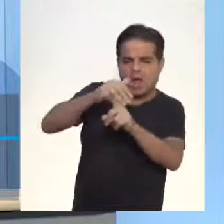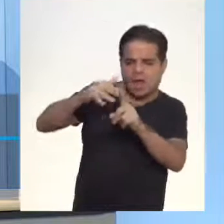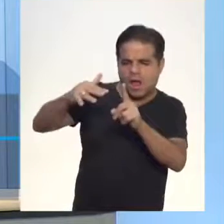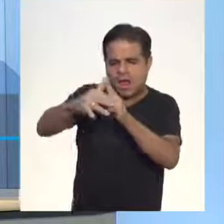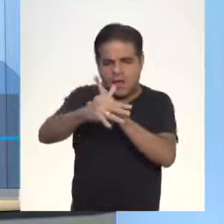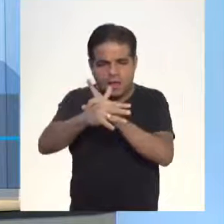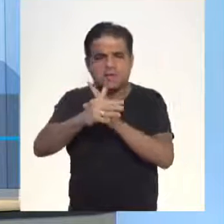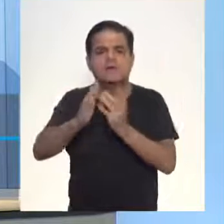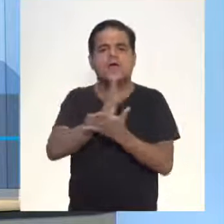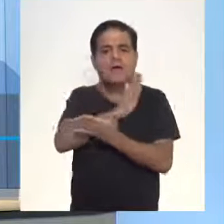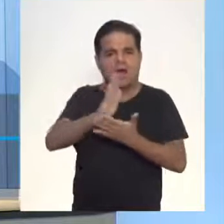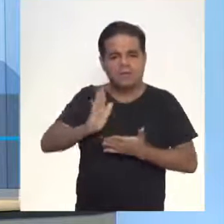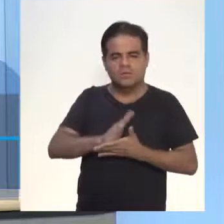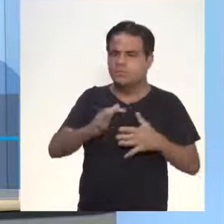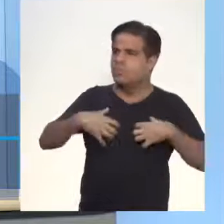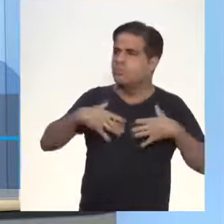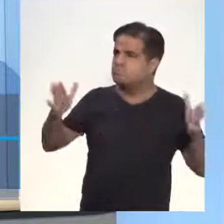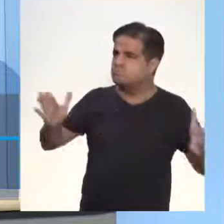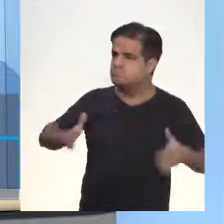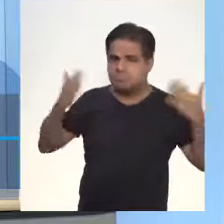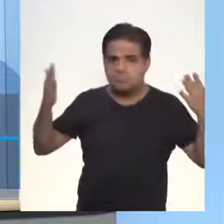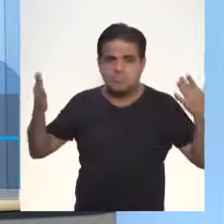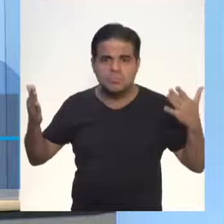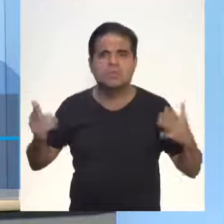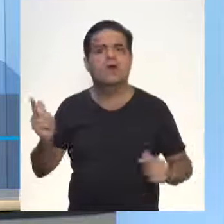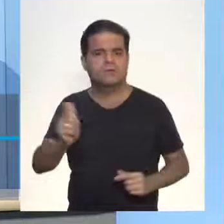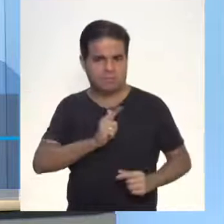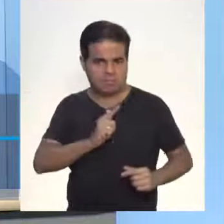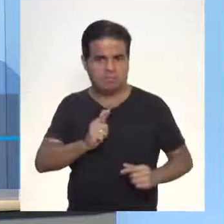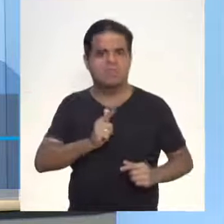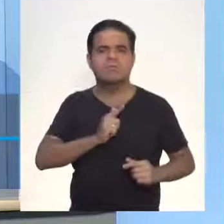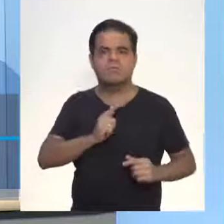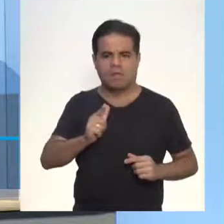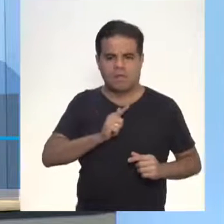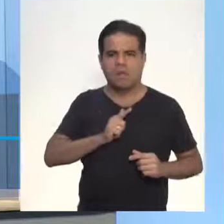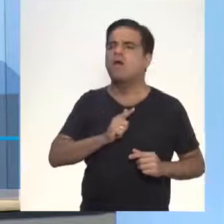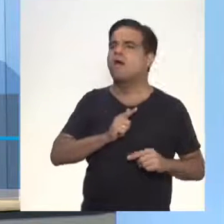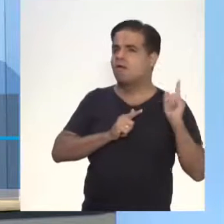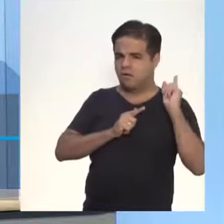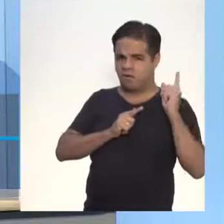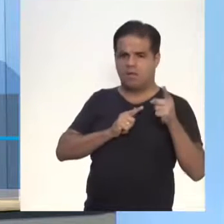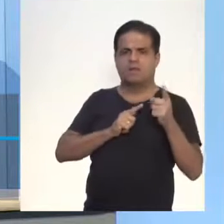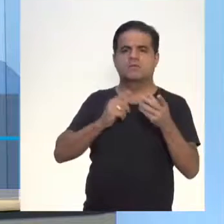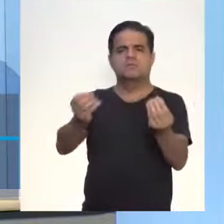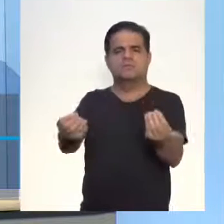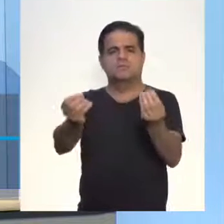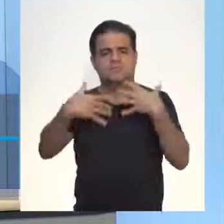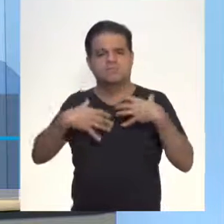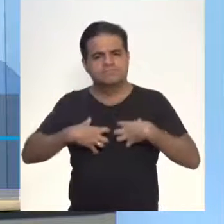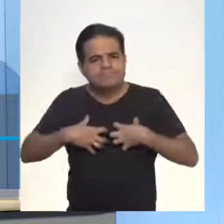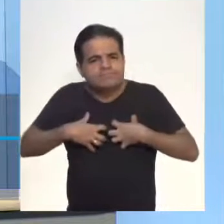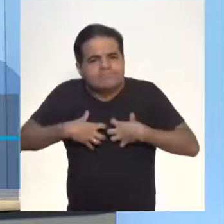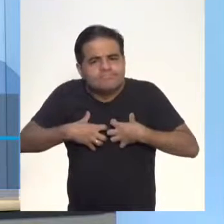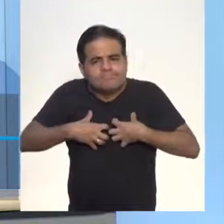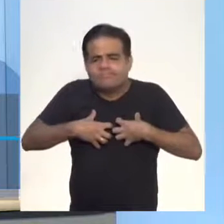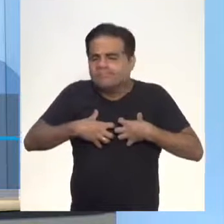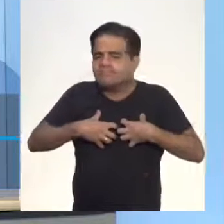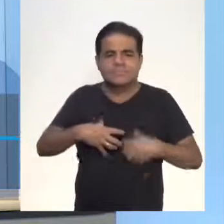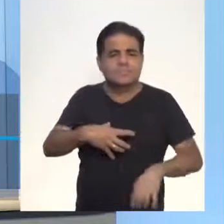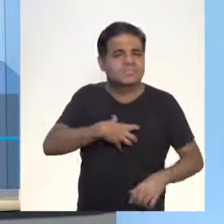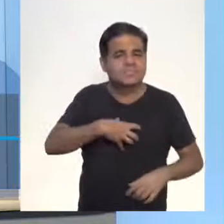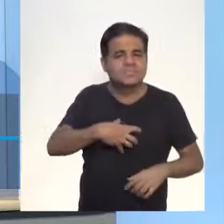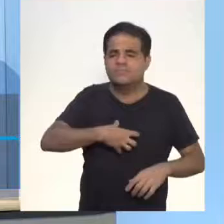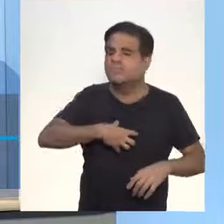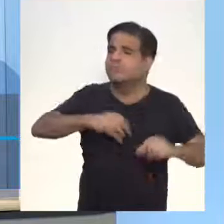e para alguns até o espanto, porque o poema também tem isso, de, nossa, isso aí me deu assim, a sensação, o sentimento